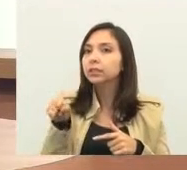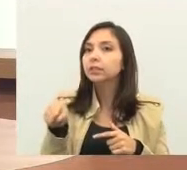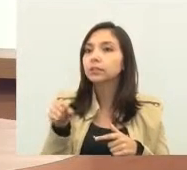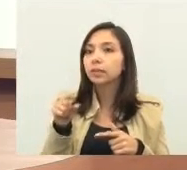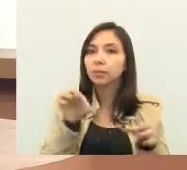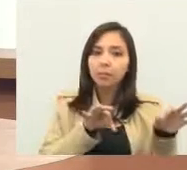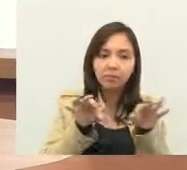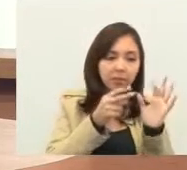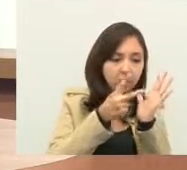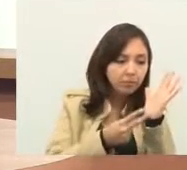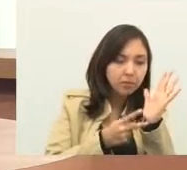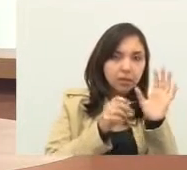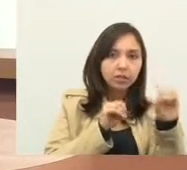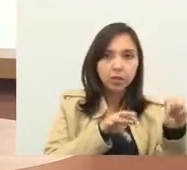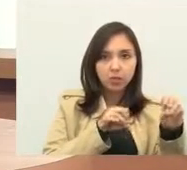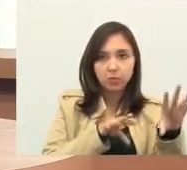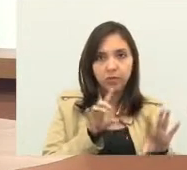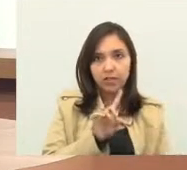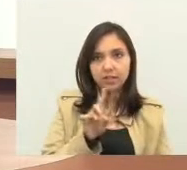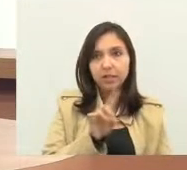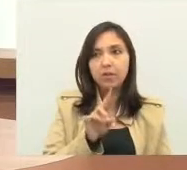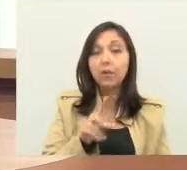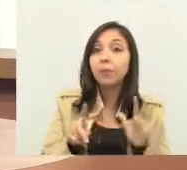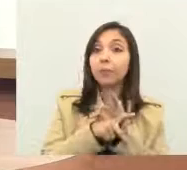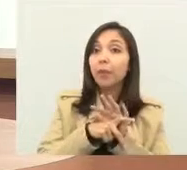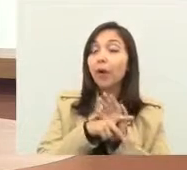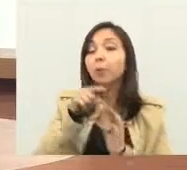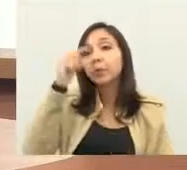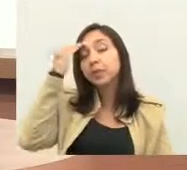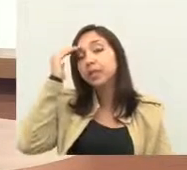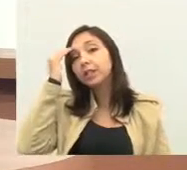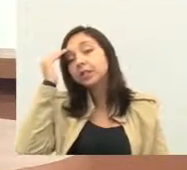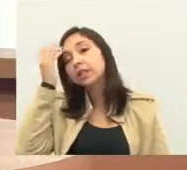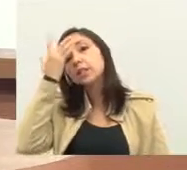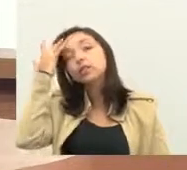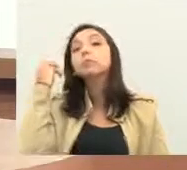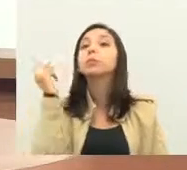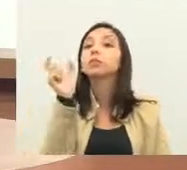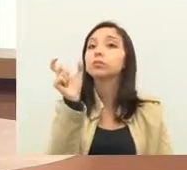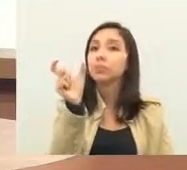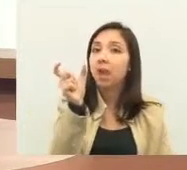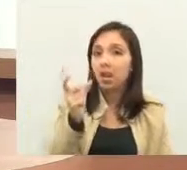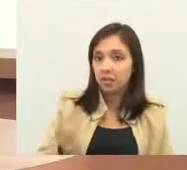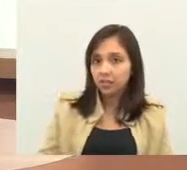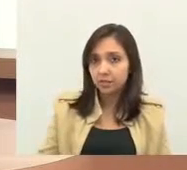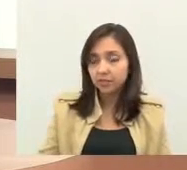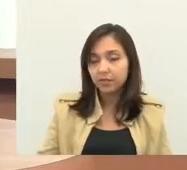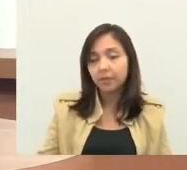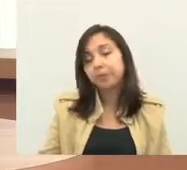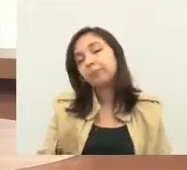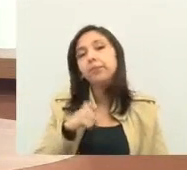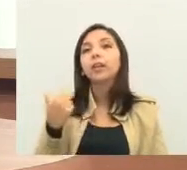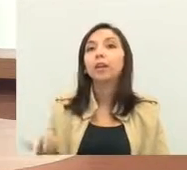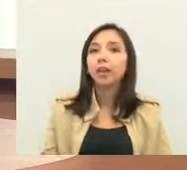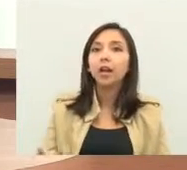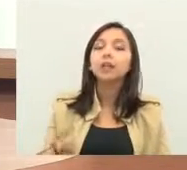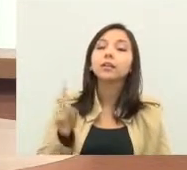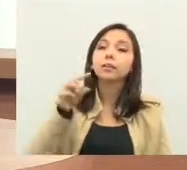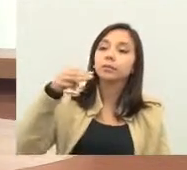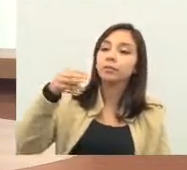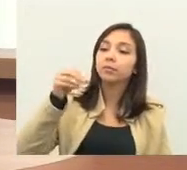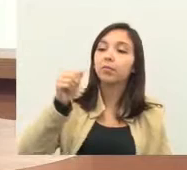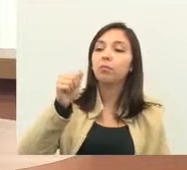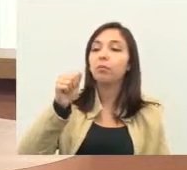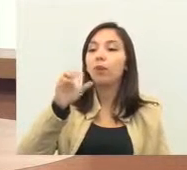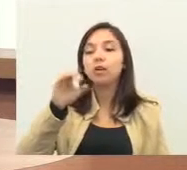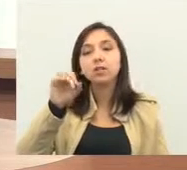do Plano Municipal de Educação, né? Estava no entendimento de questão de termos, né? E aí o secretário Moacir, que é uma